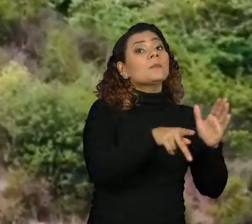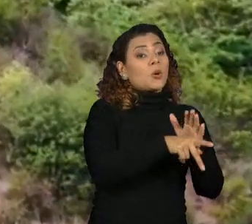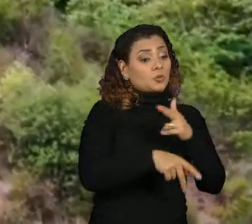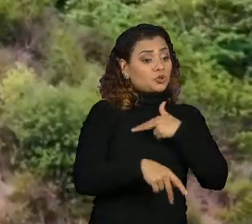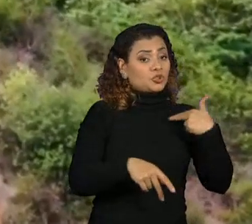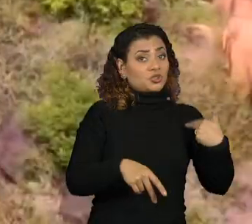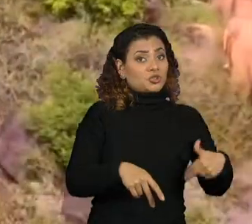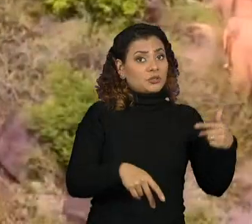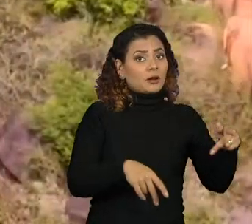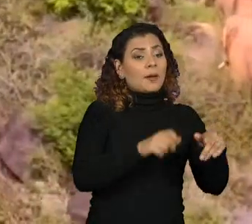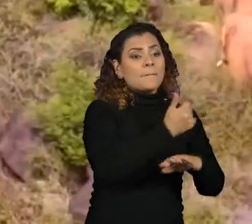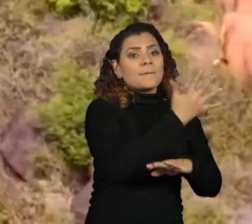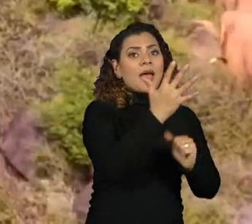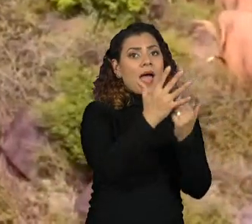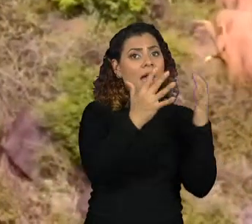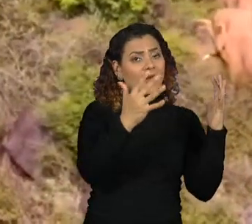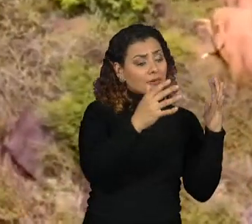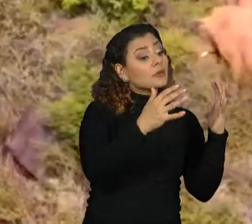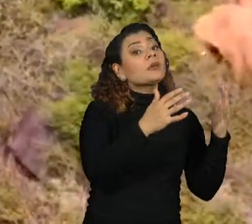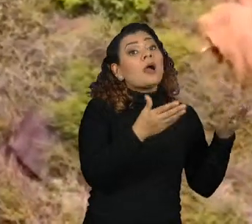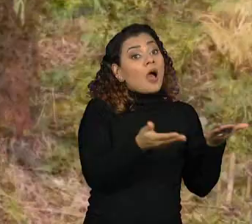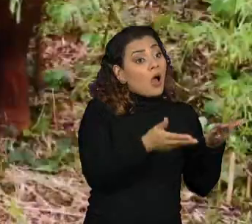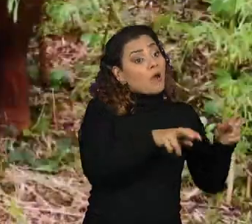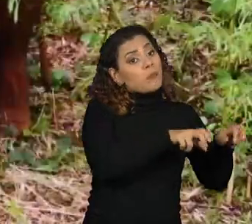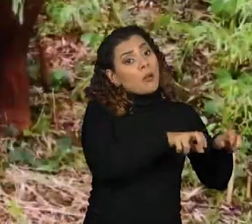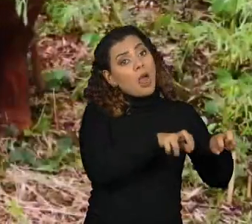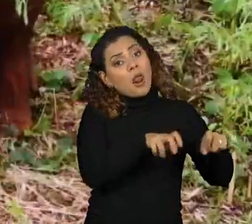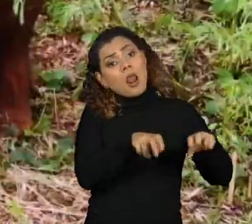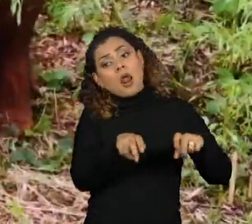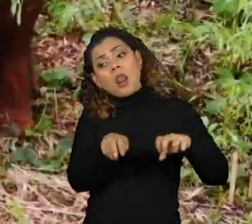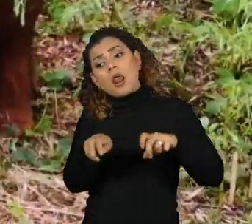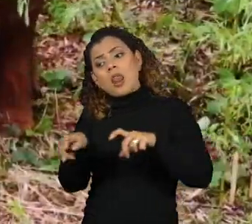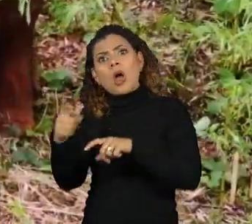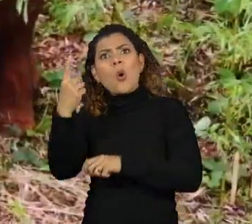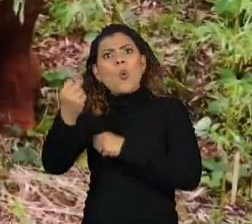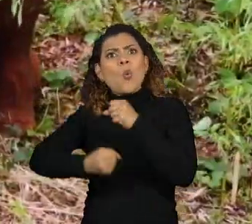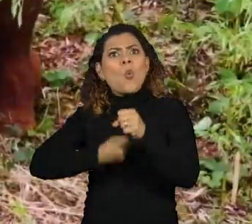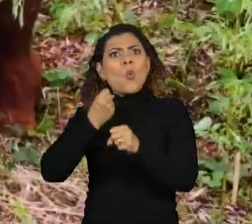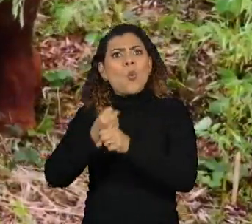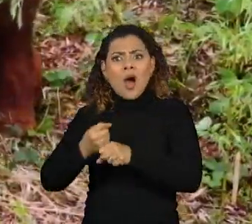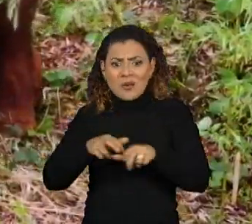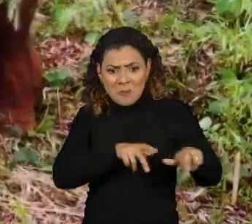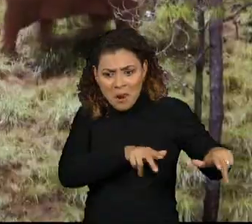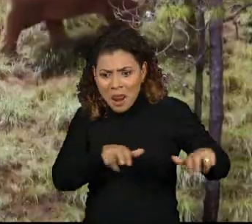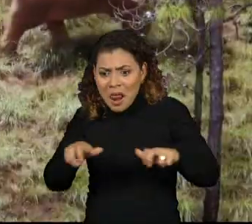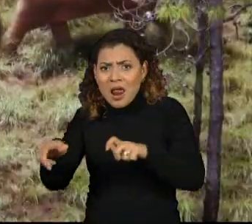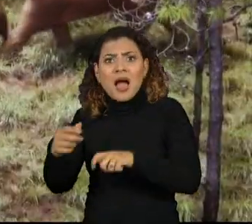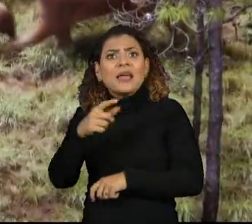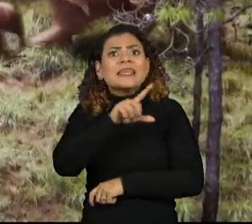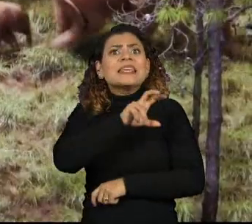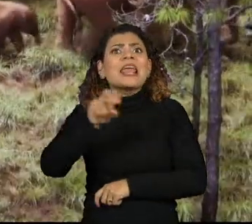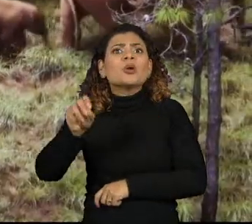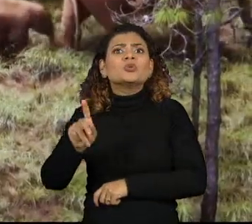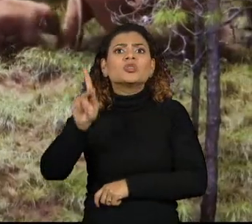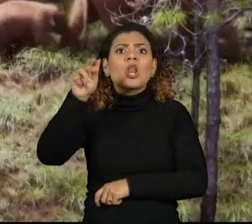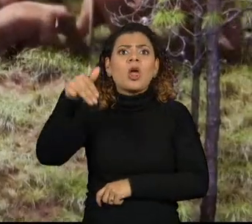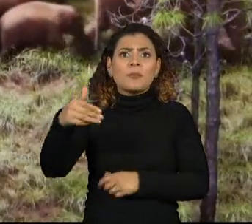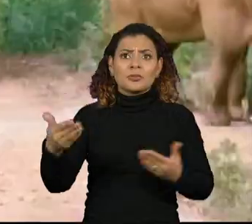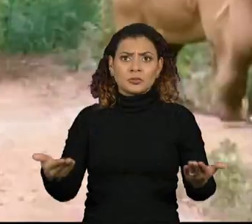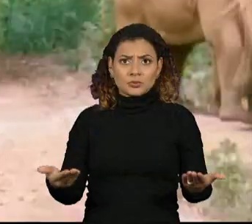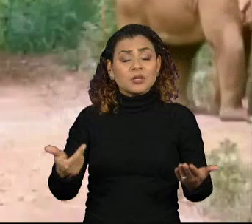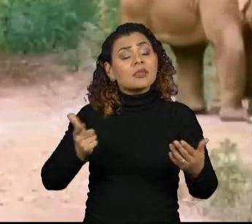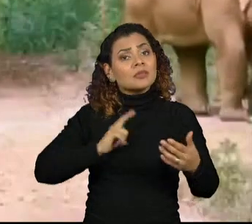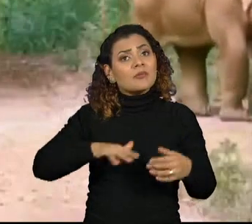Parque Nacional, de onde escapou. Durante mais de um ano, os elefantes andaram mais de 500 quilômetros. Passaram